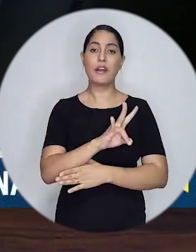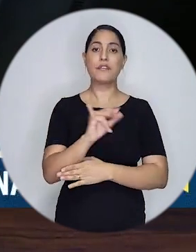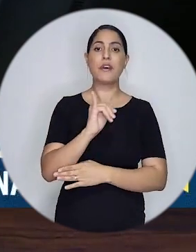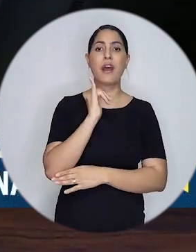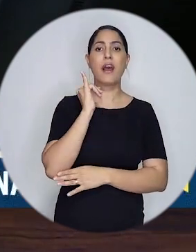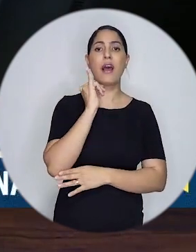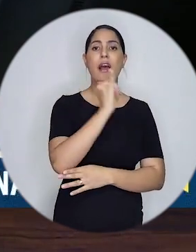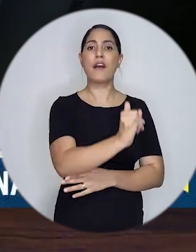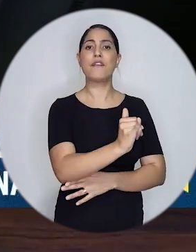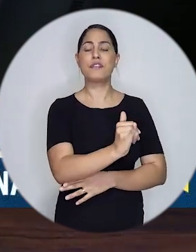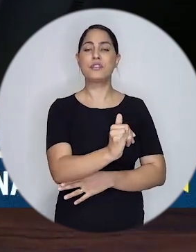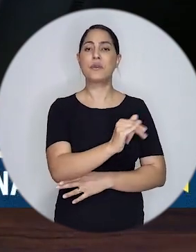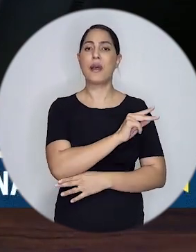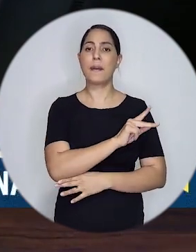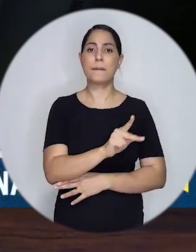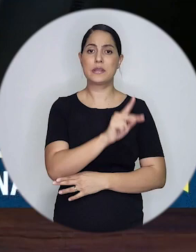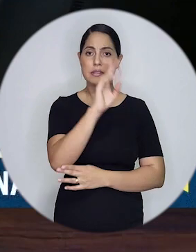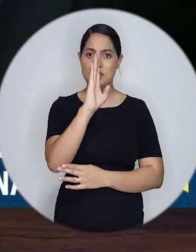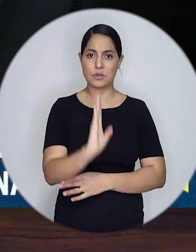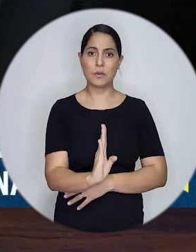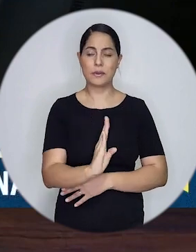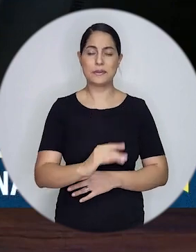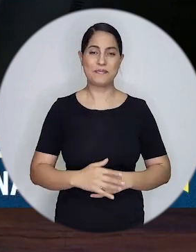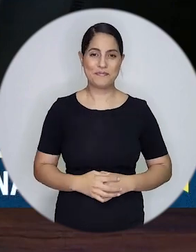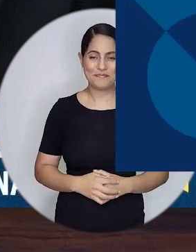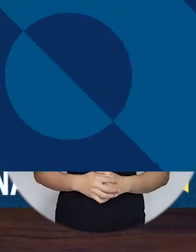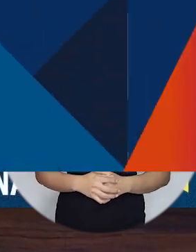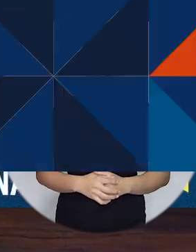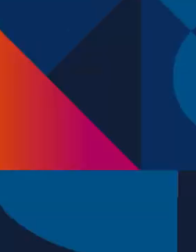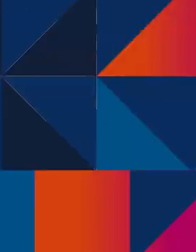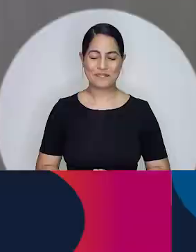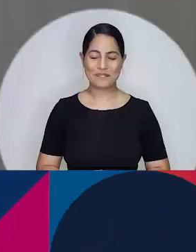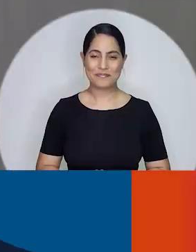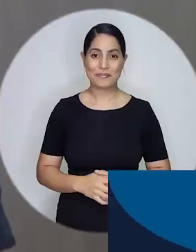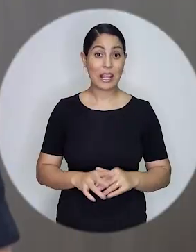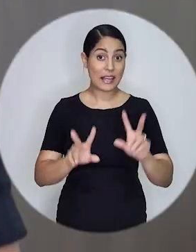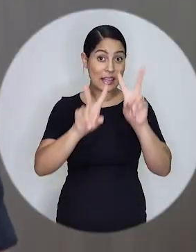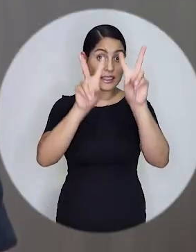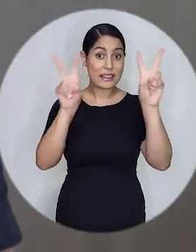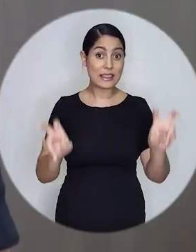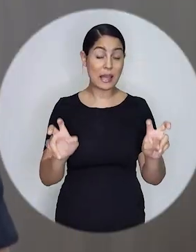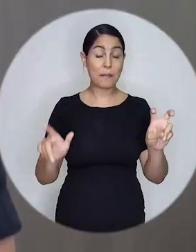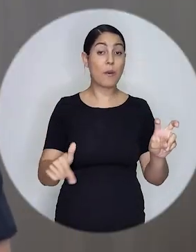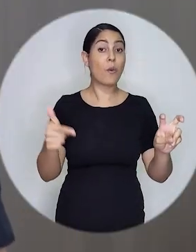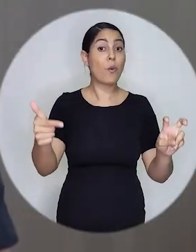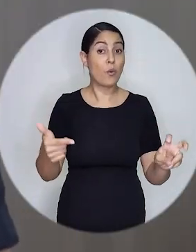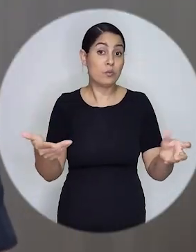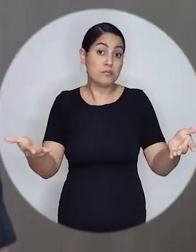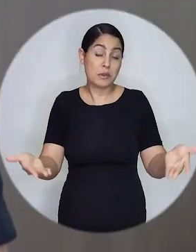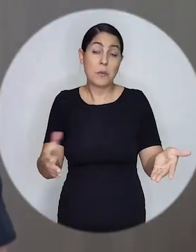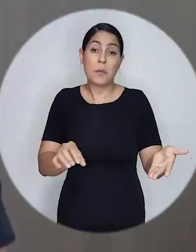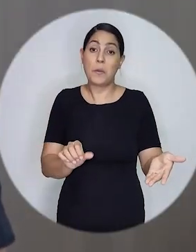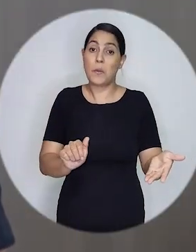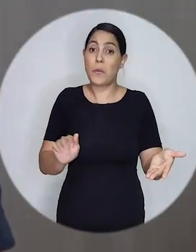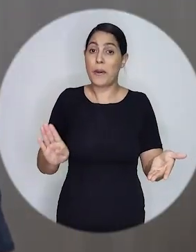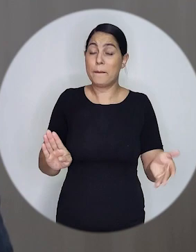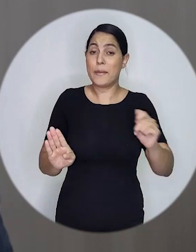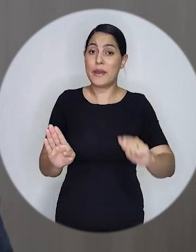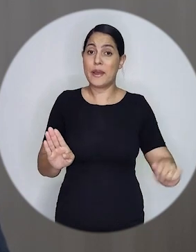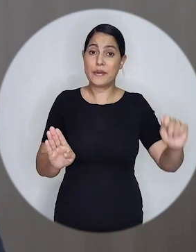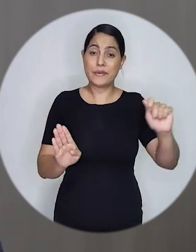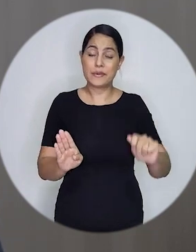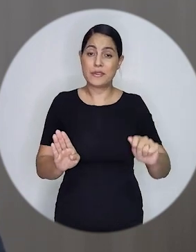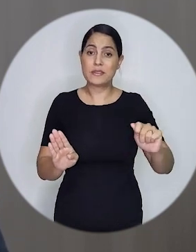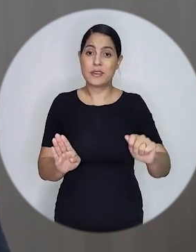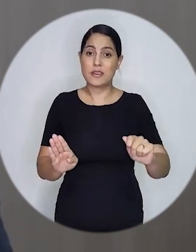Federal. Será feita a devida comunicação à Presidência da República. Mudando de assunto, a Ordem dos Advogados do Brasil